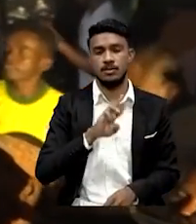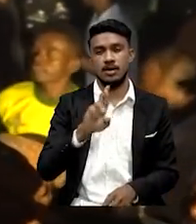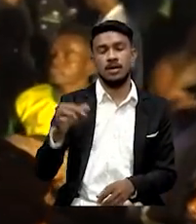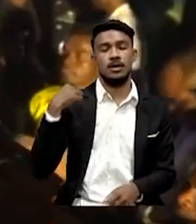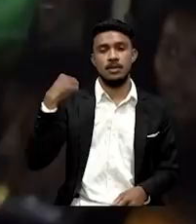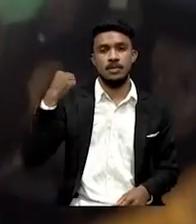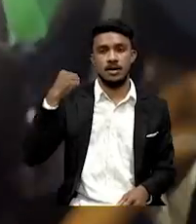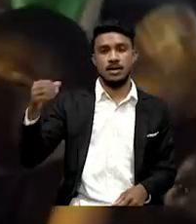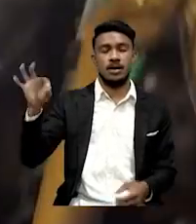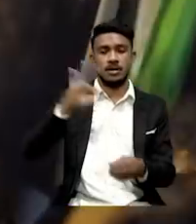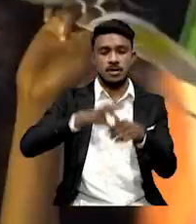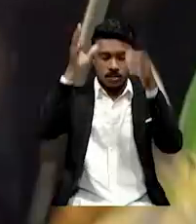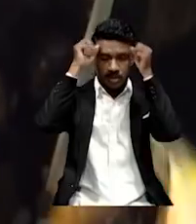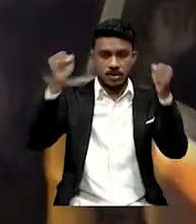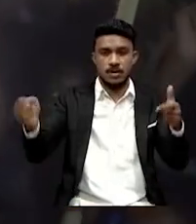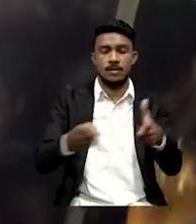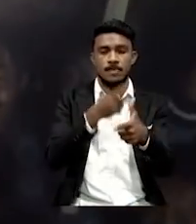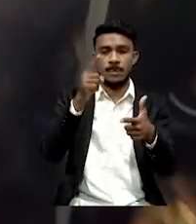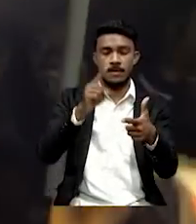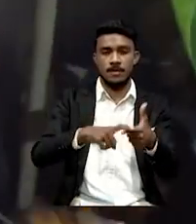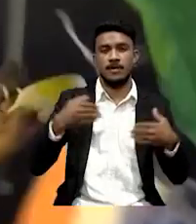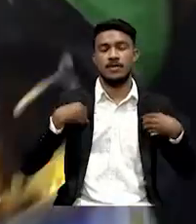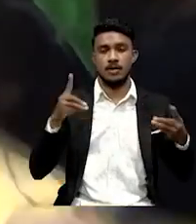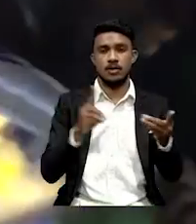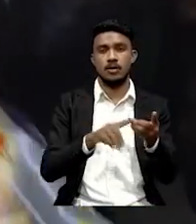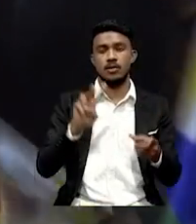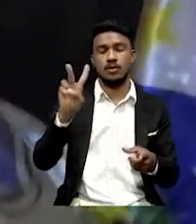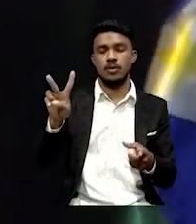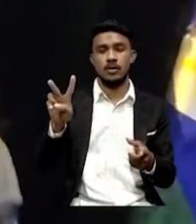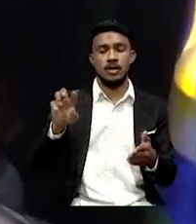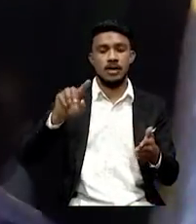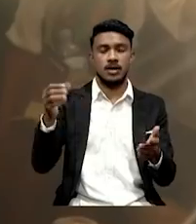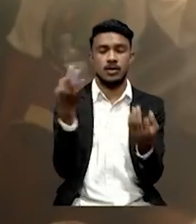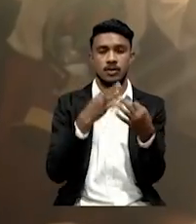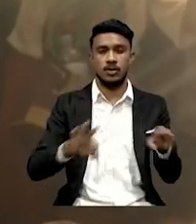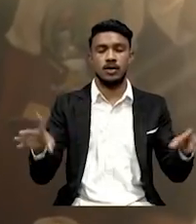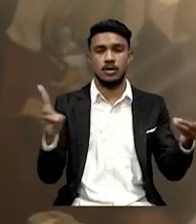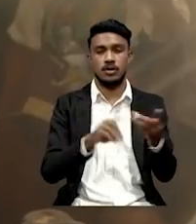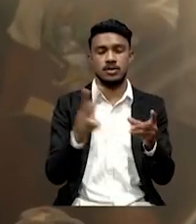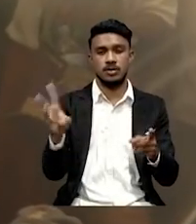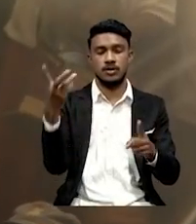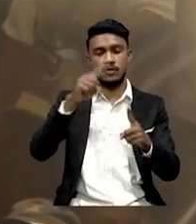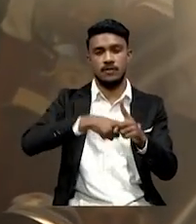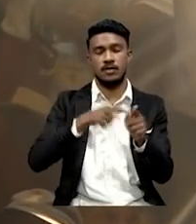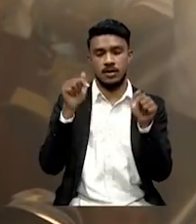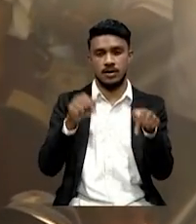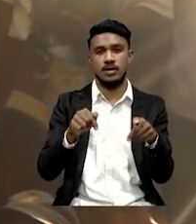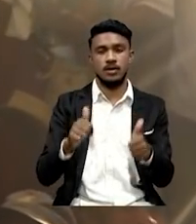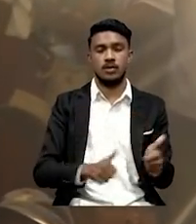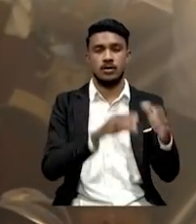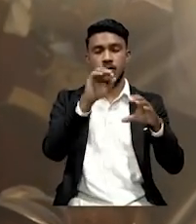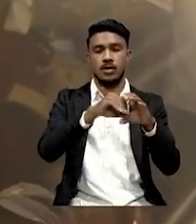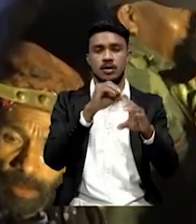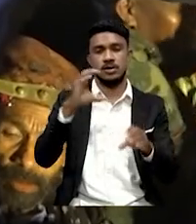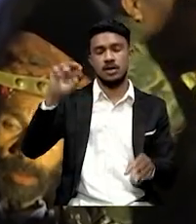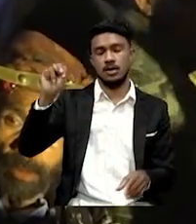lisan presidensial ba segunda volta hau ia lorong rua no sere mata ia lorong sanurusing nen fulang nem. Tira o rari husi sene, ele